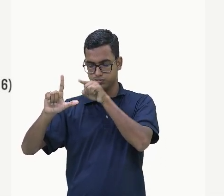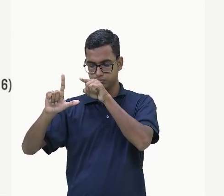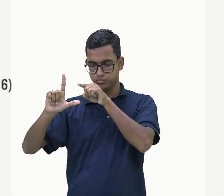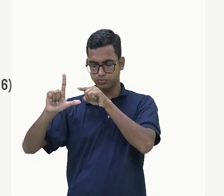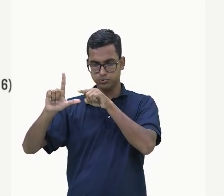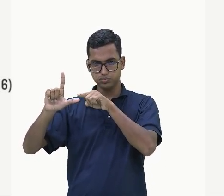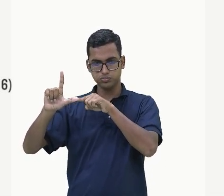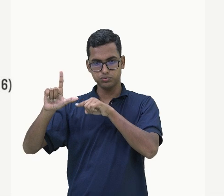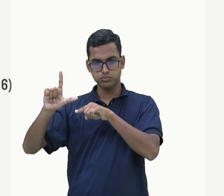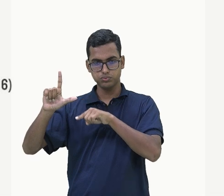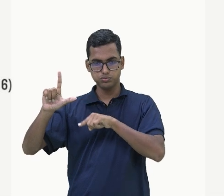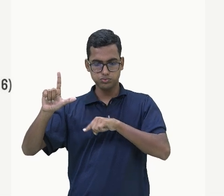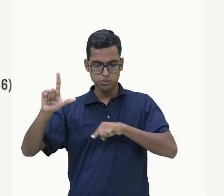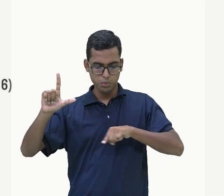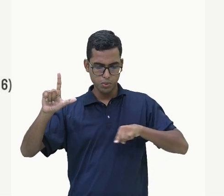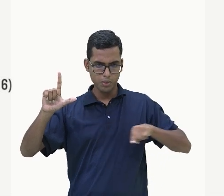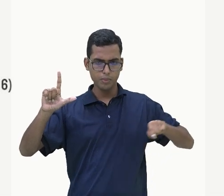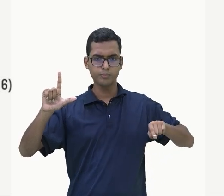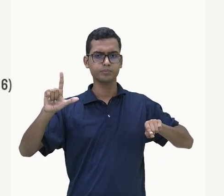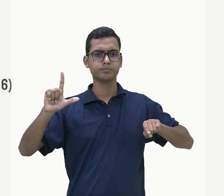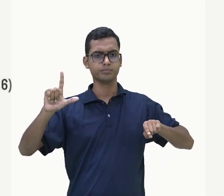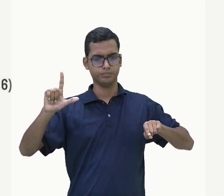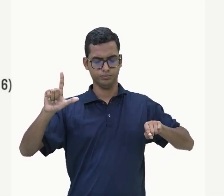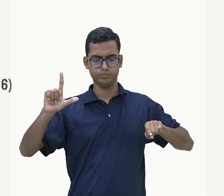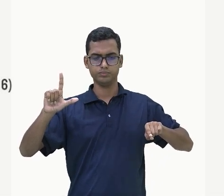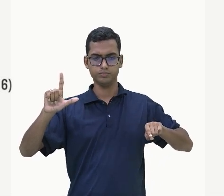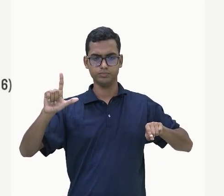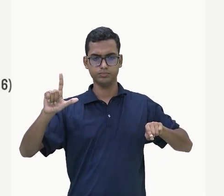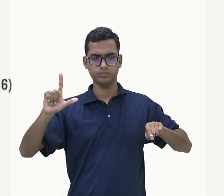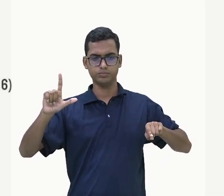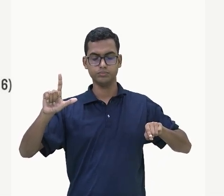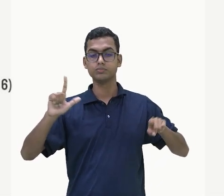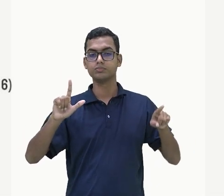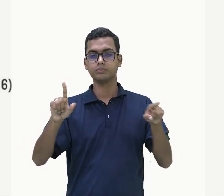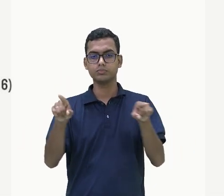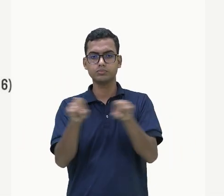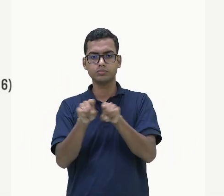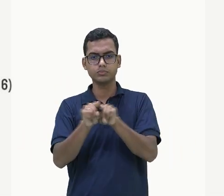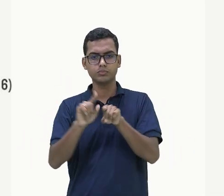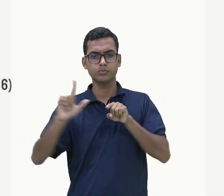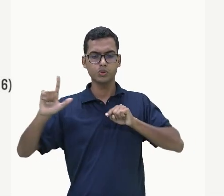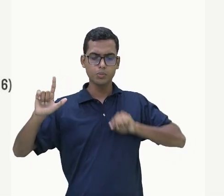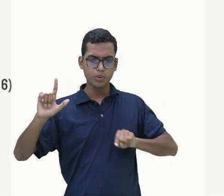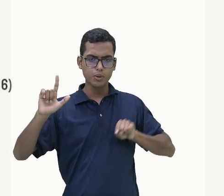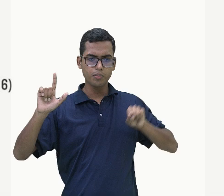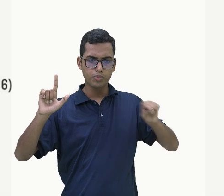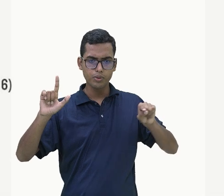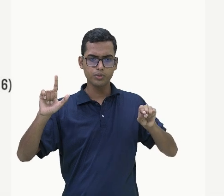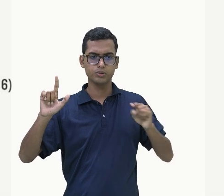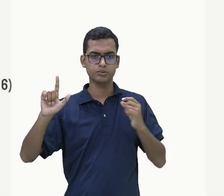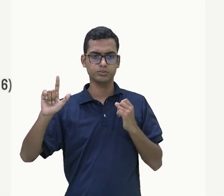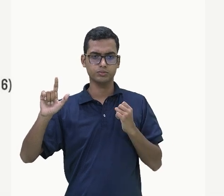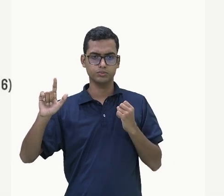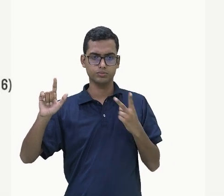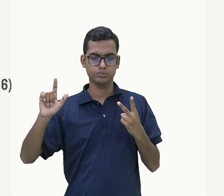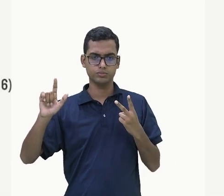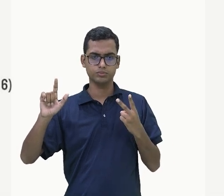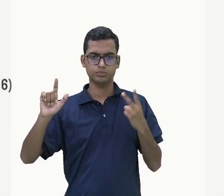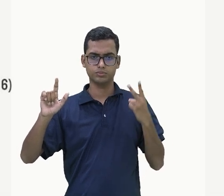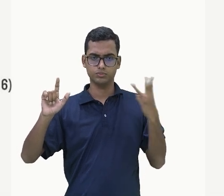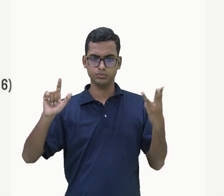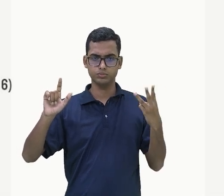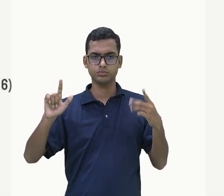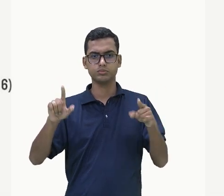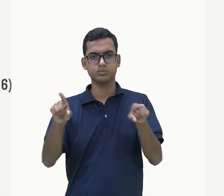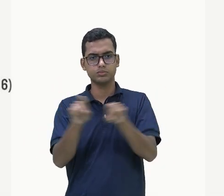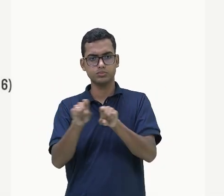Ele não ocupa pontos dos quadrantes 2 e 3. Ó, nós temos aqui o primeiro